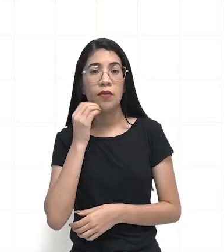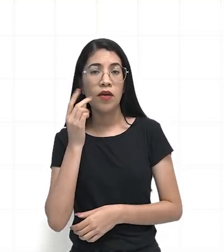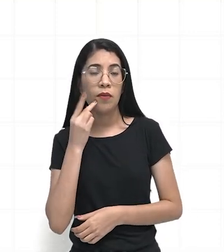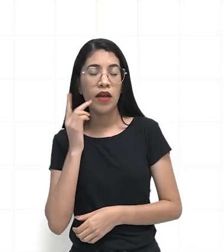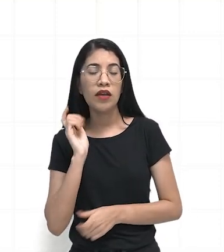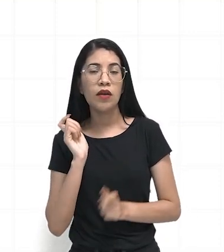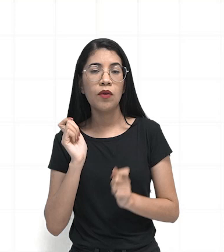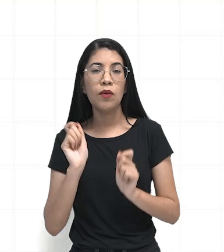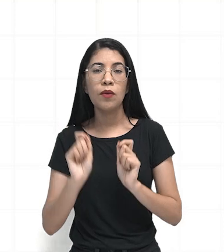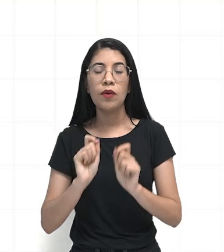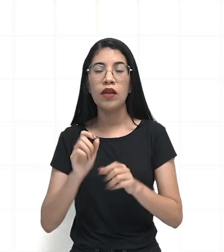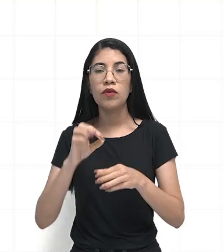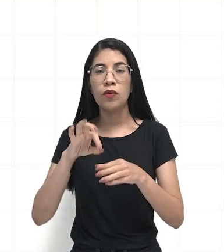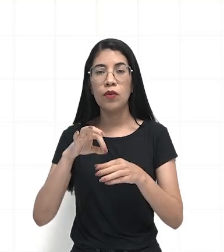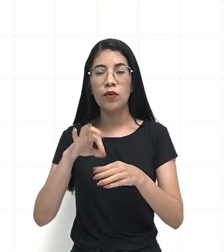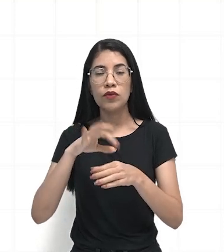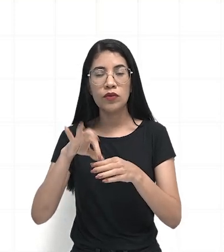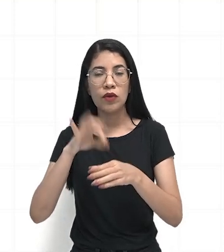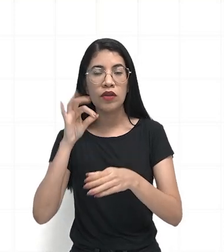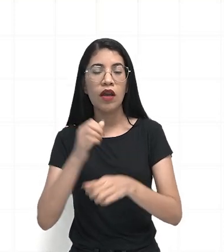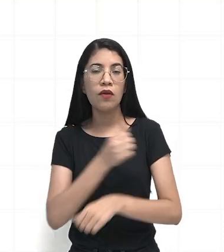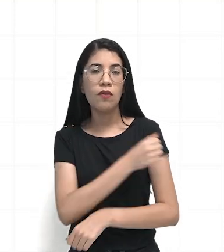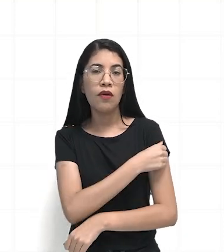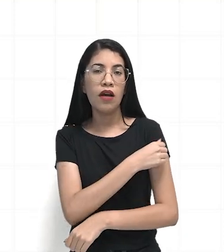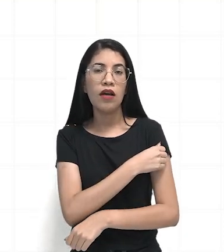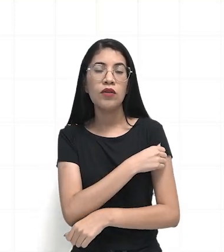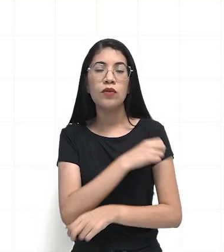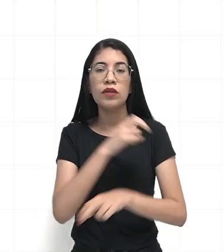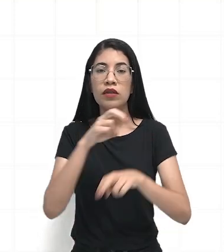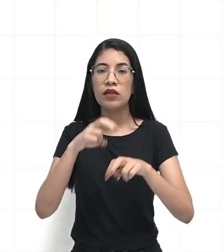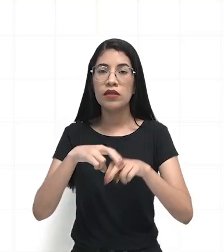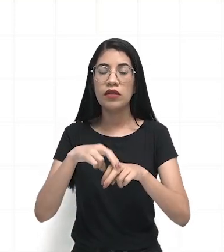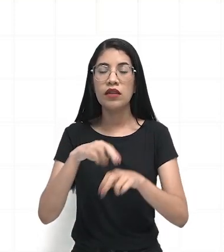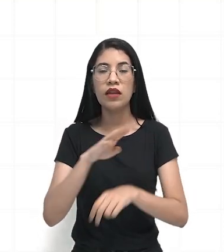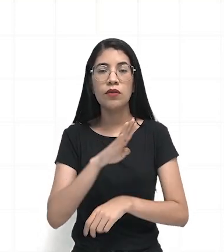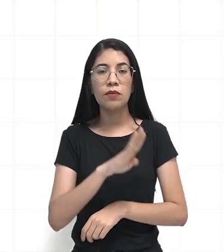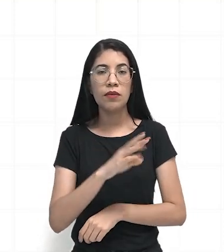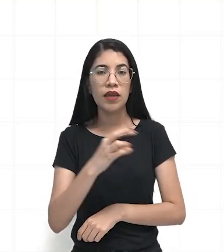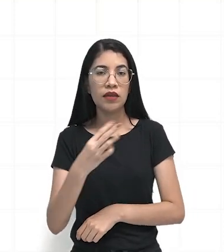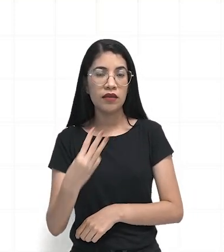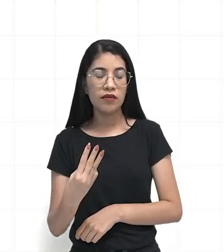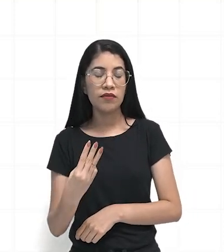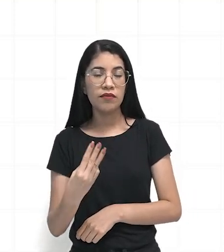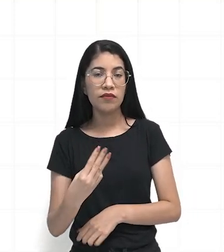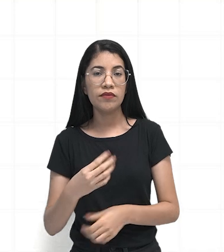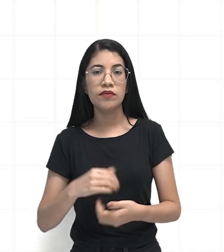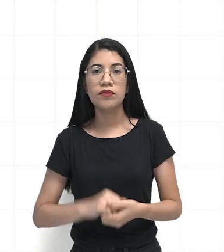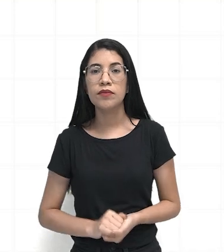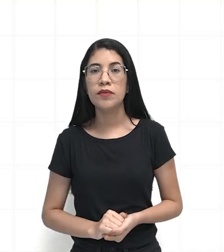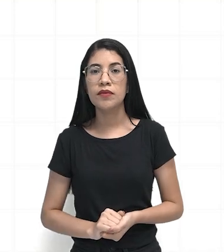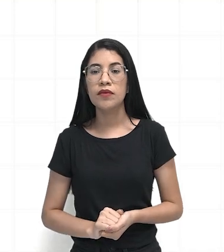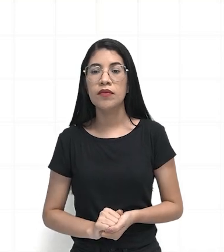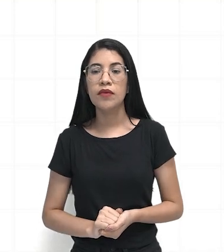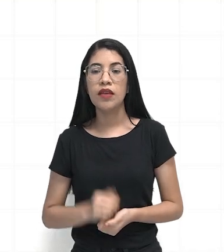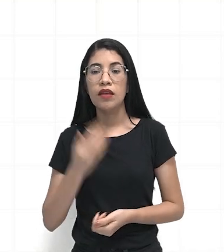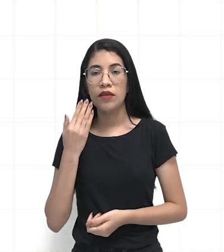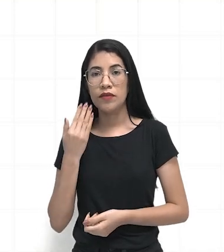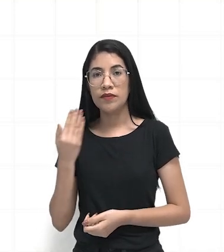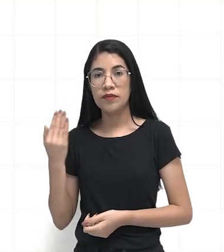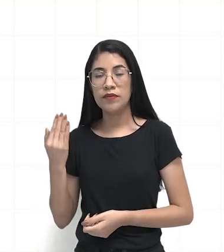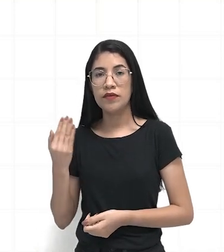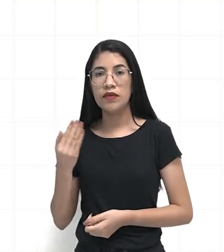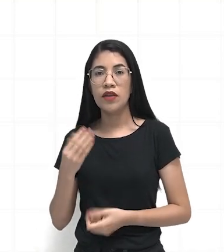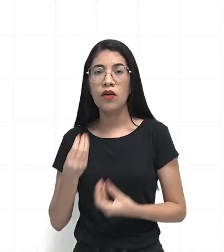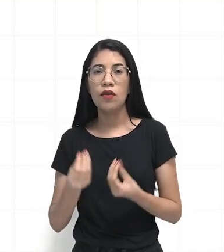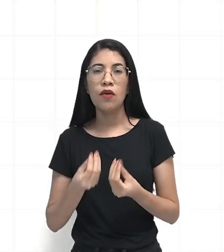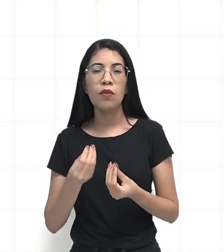ser sorteado o aluno que ocupa a carteira da posição B3? Ou seja, esse aluno aqui, ó, qual